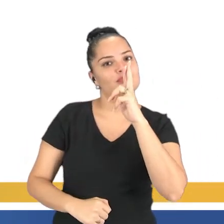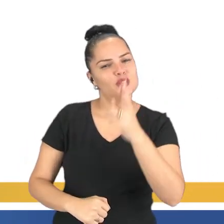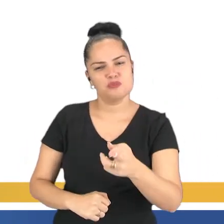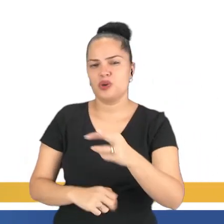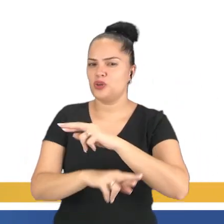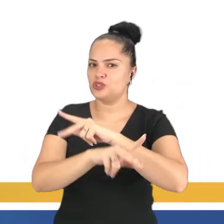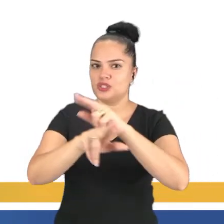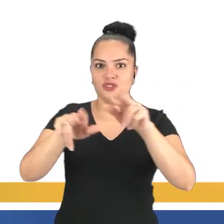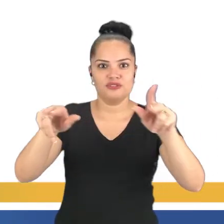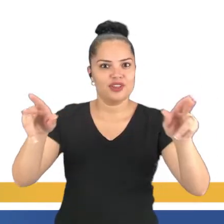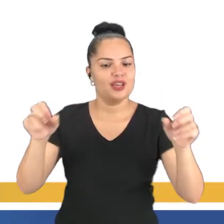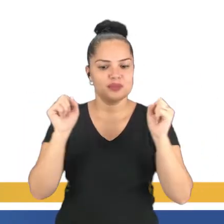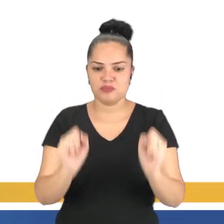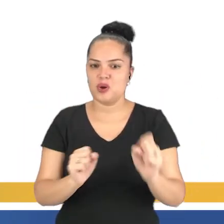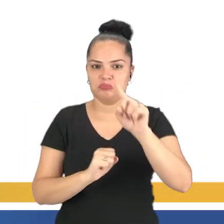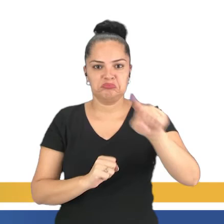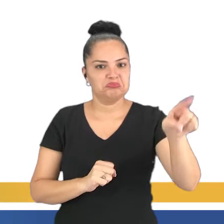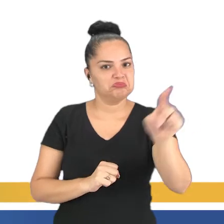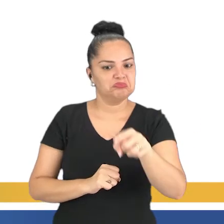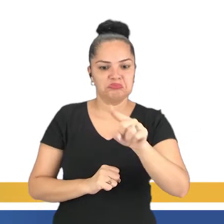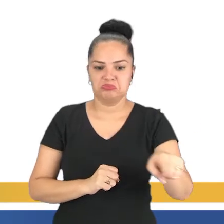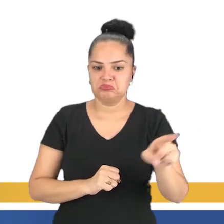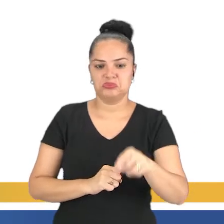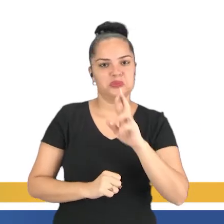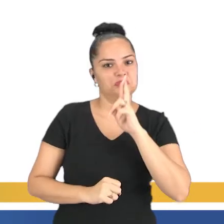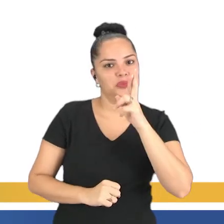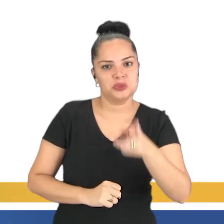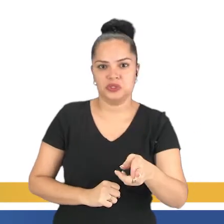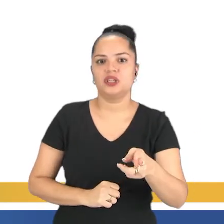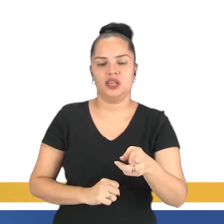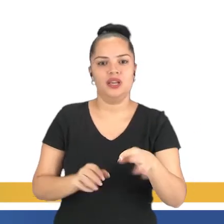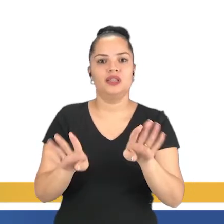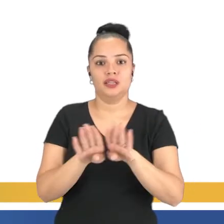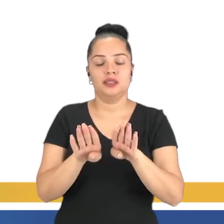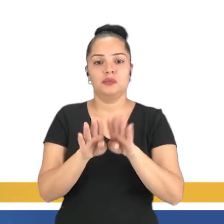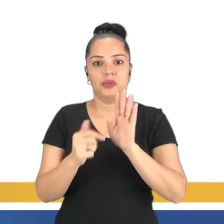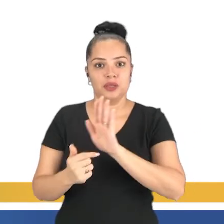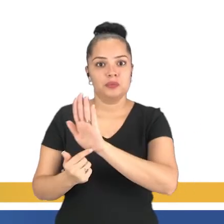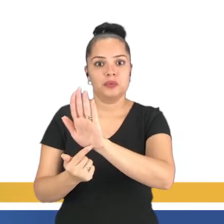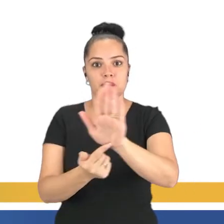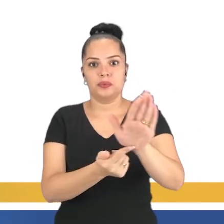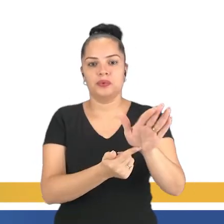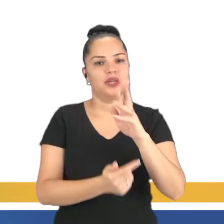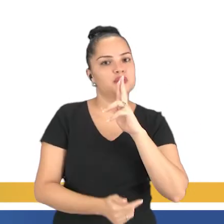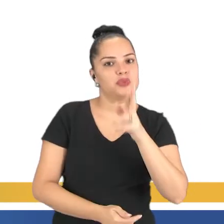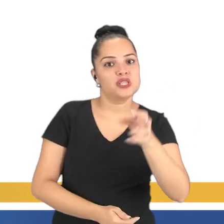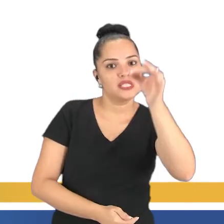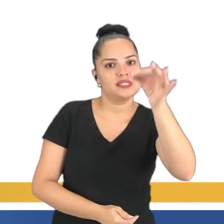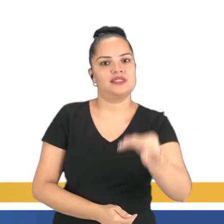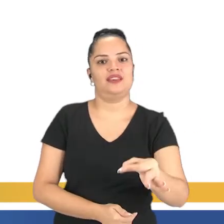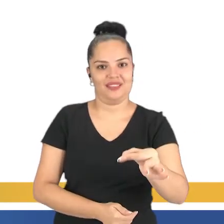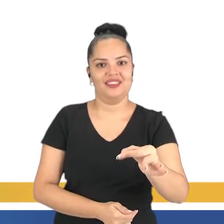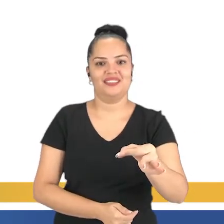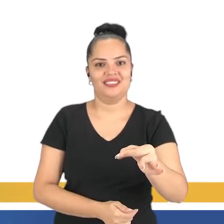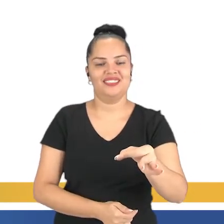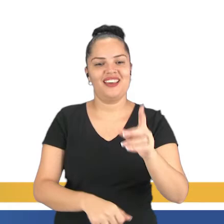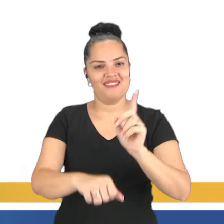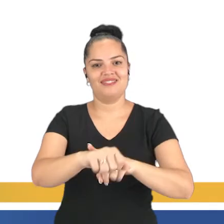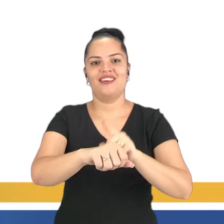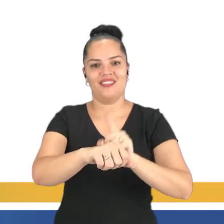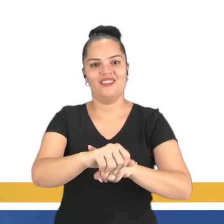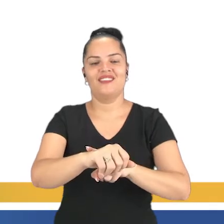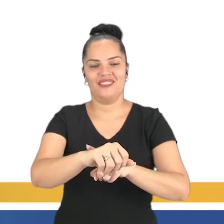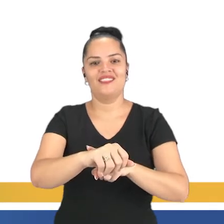múltiplas escolhas que levam ao resultado final, ou demonstra a opção correta entre as respostas